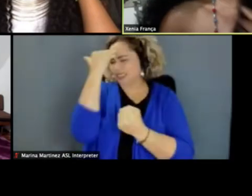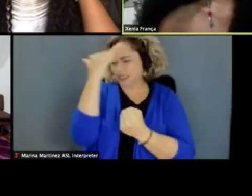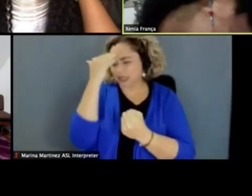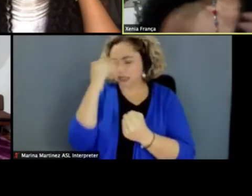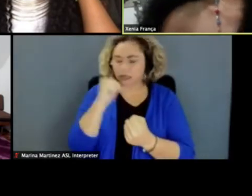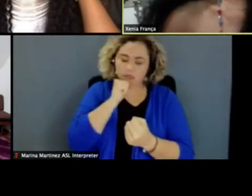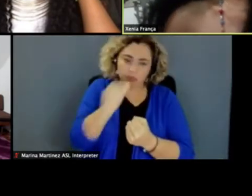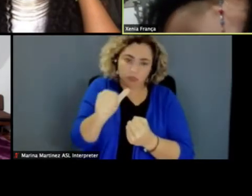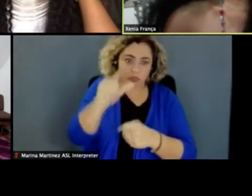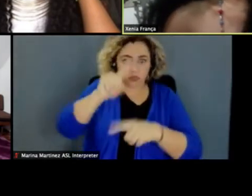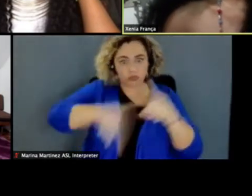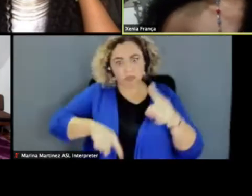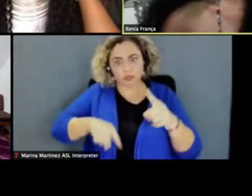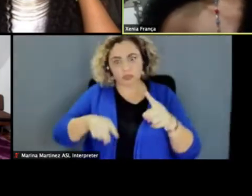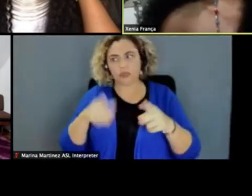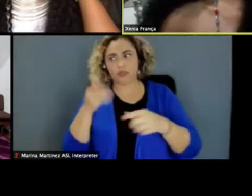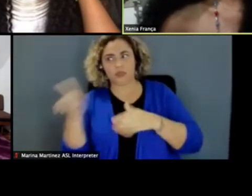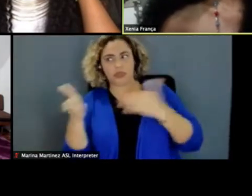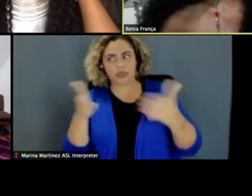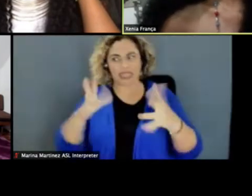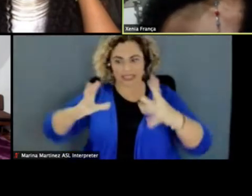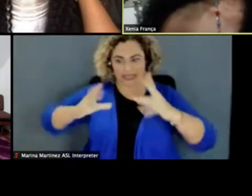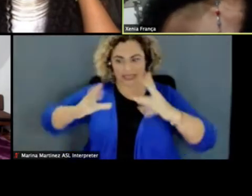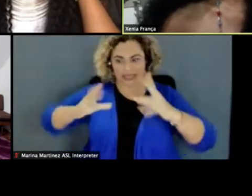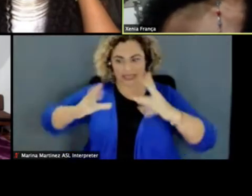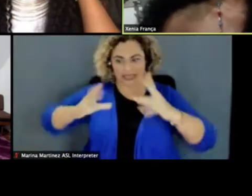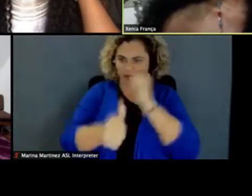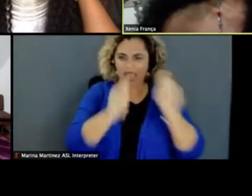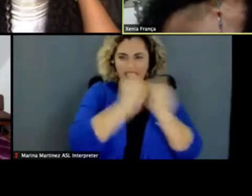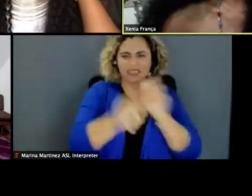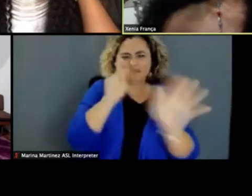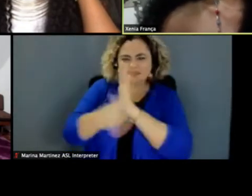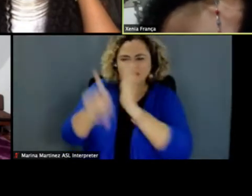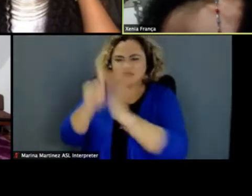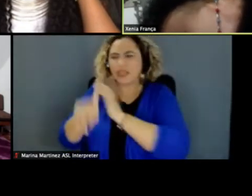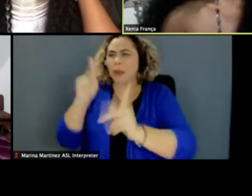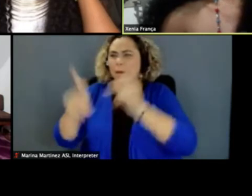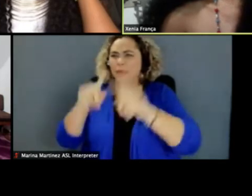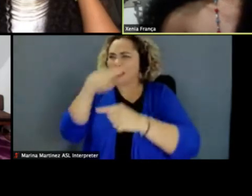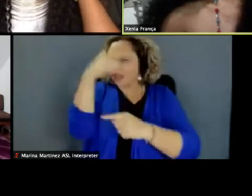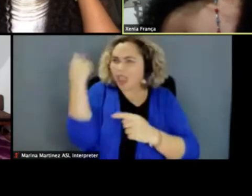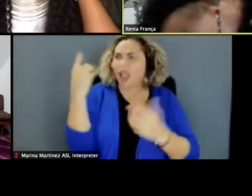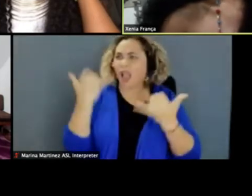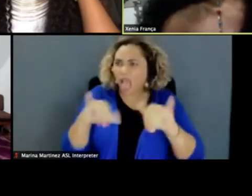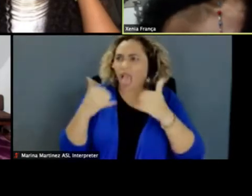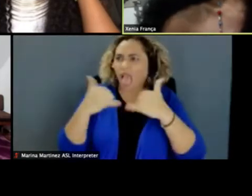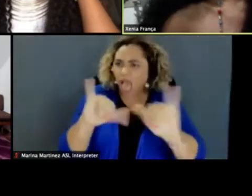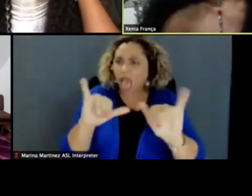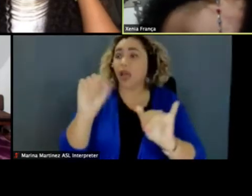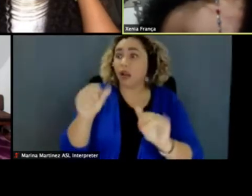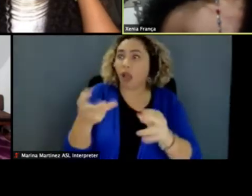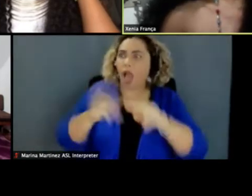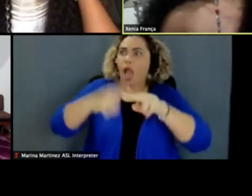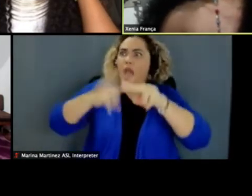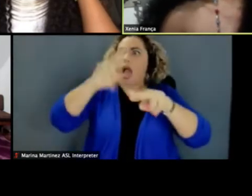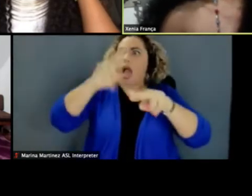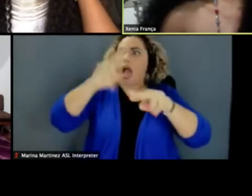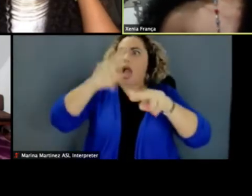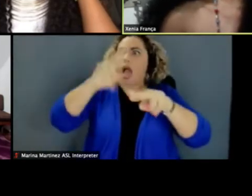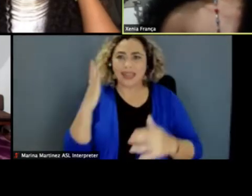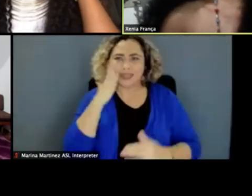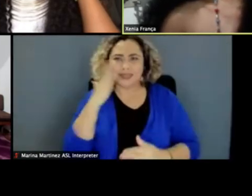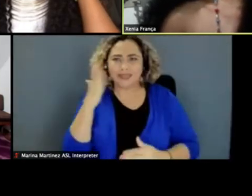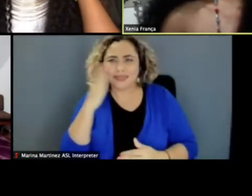pode isso, você não pode aquilo, a violência, o genocídio da população negra só aumentar, e